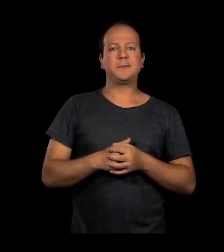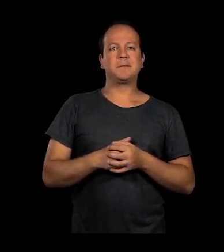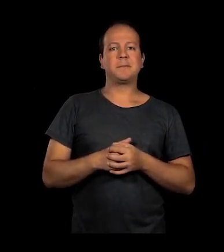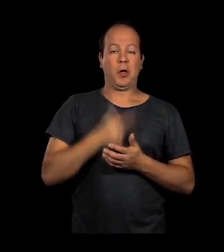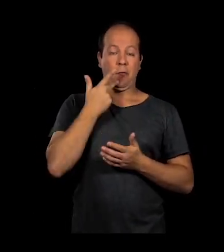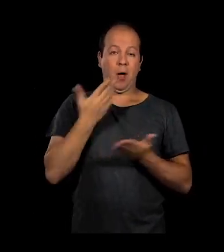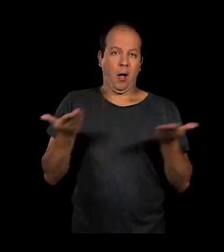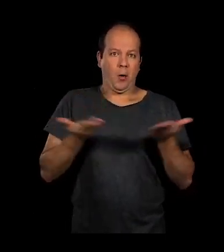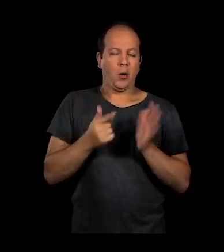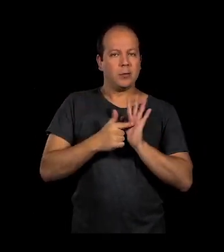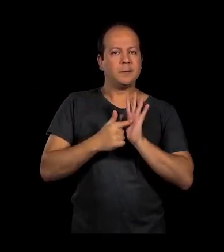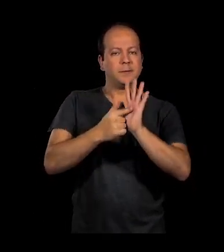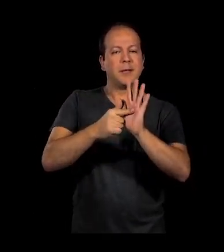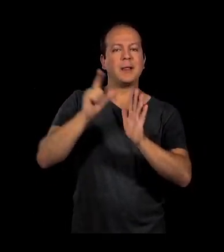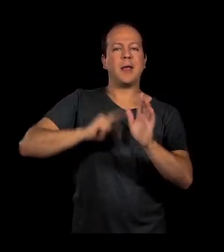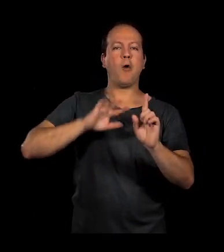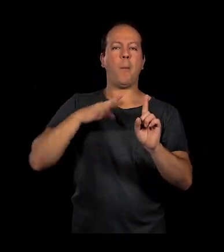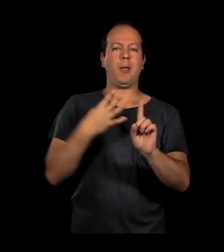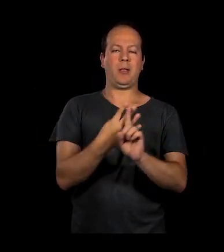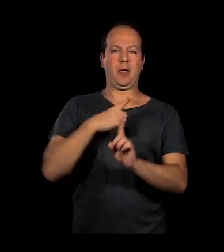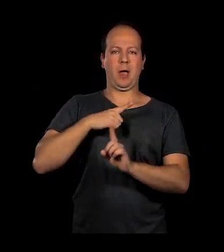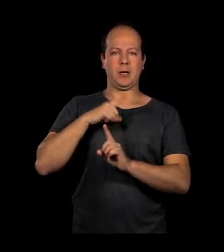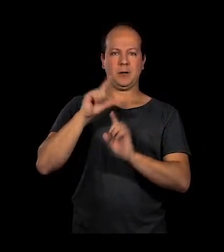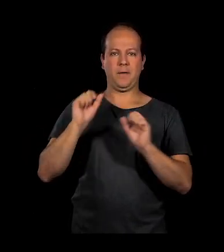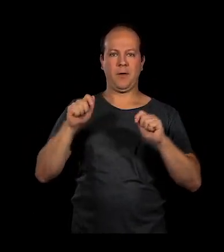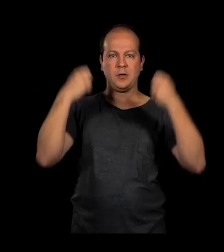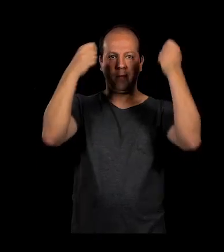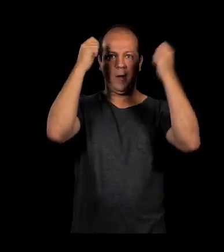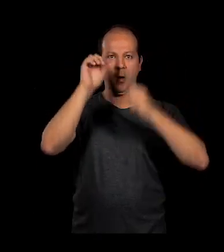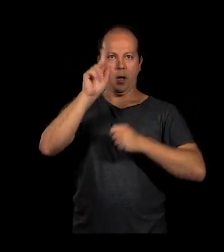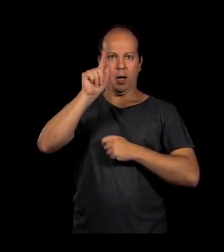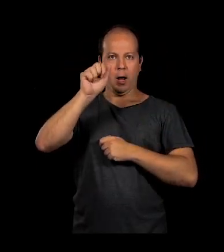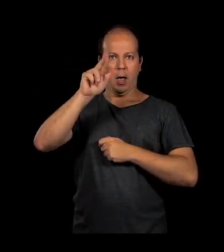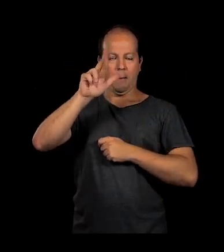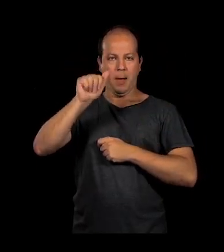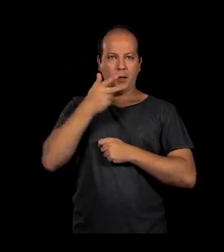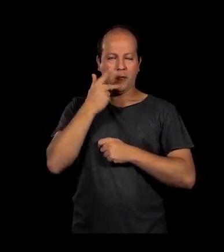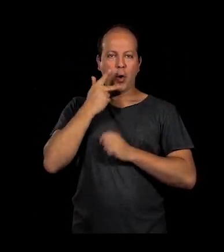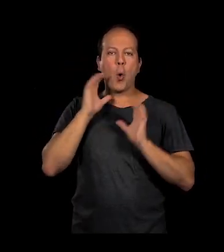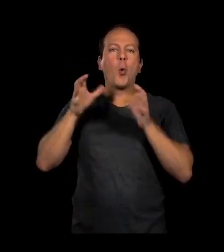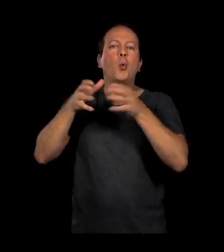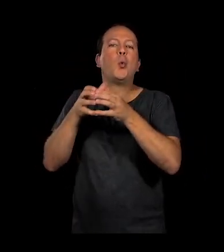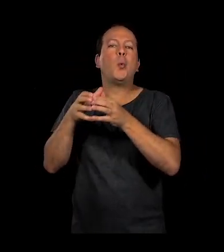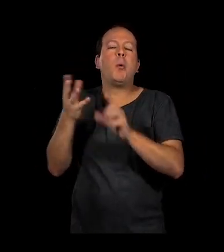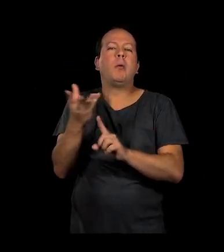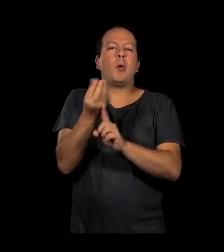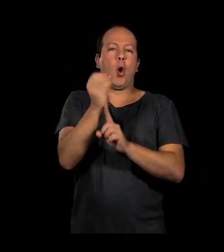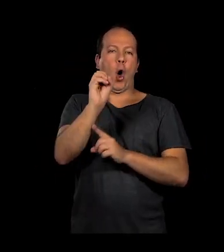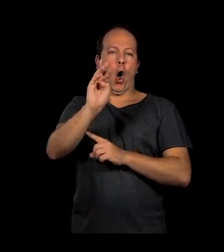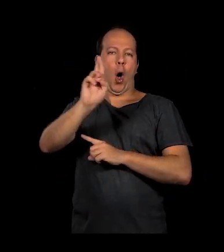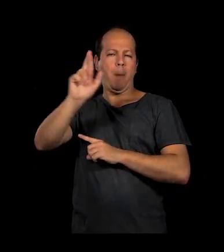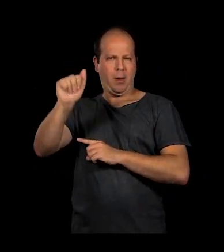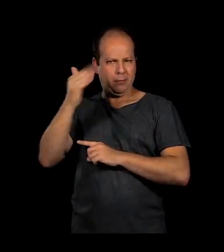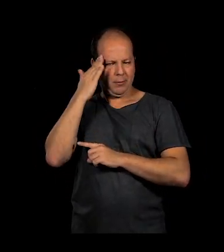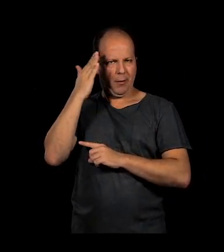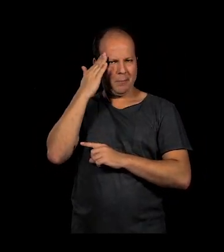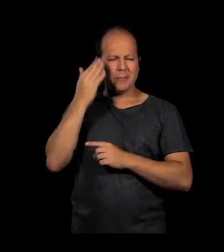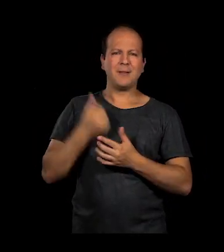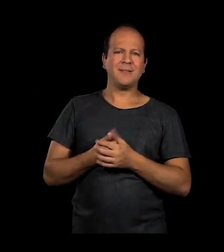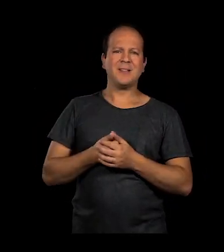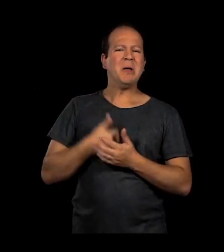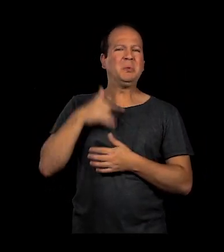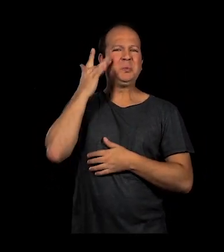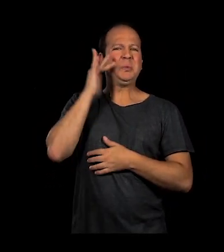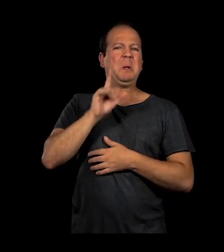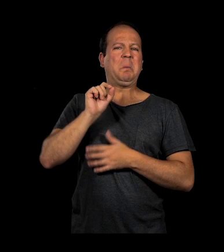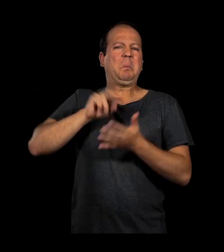admito agora que eu fui homenageado no festival de gramado assim pela obra muito falou conjunto da obra a obra sãs e não